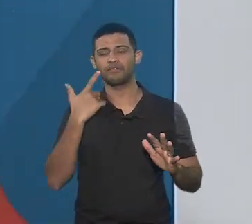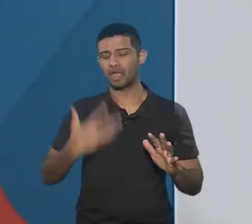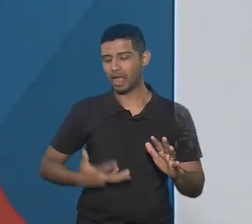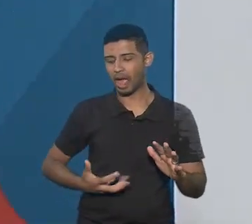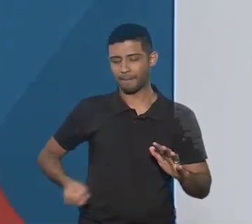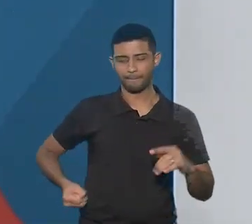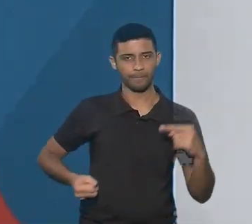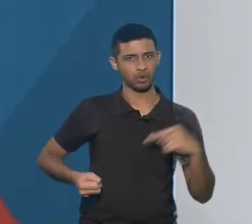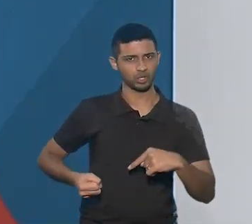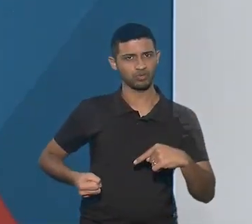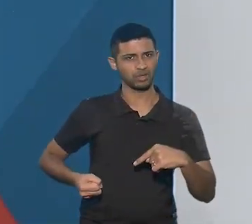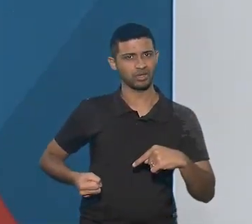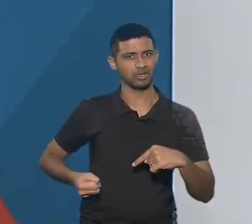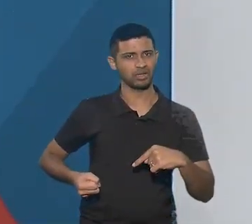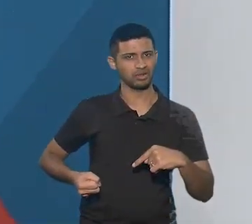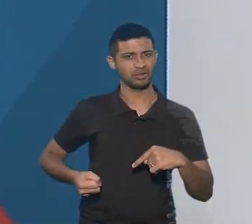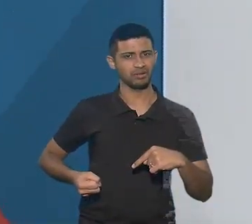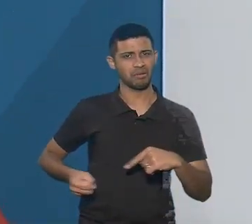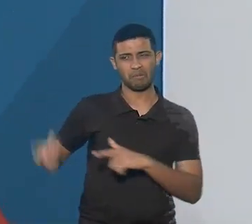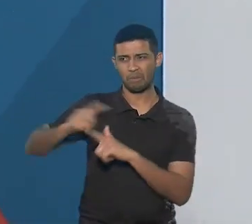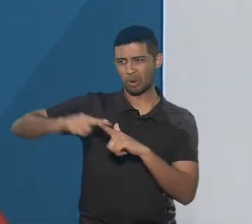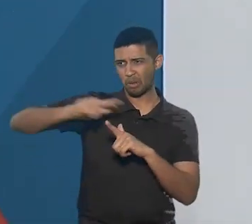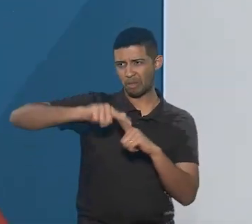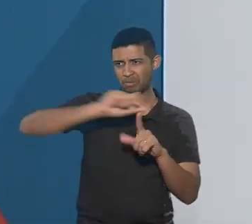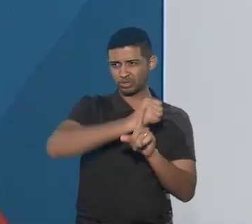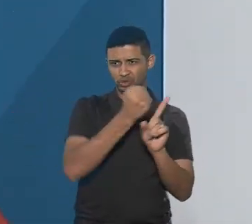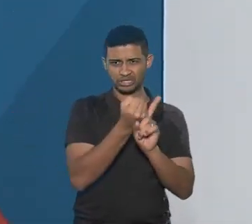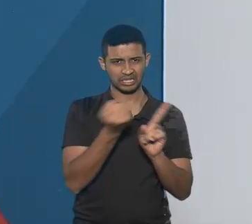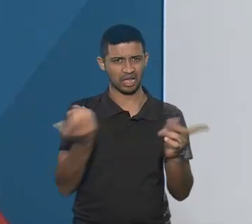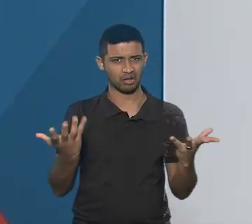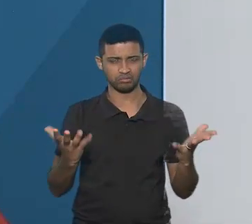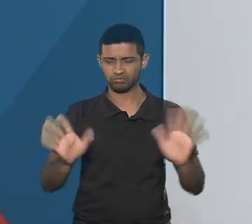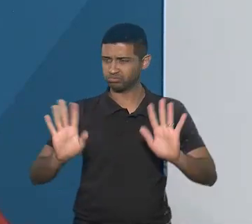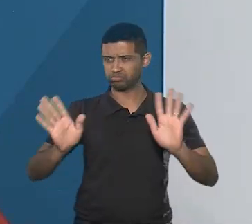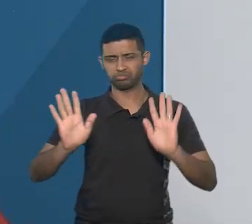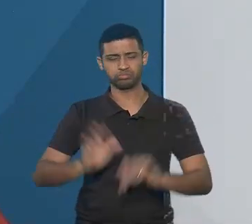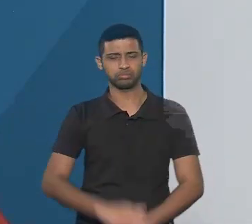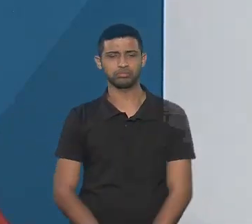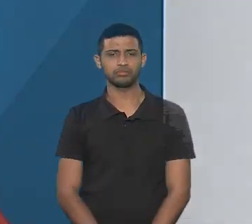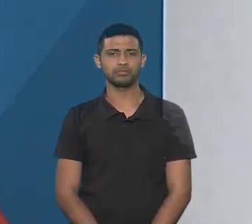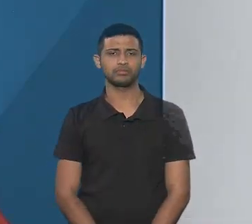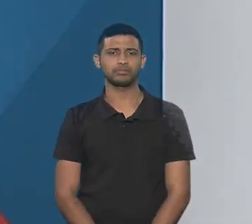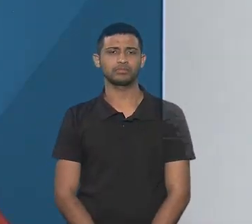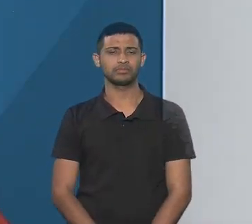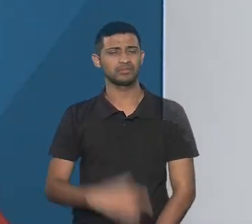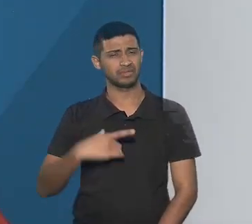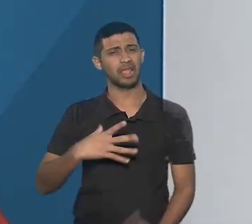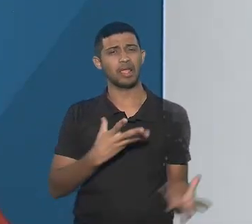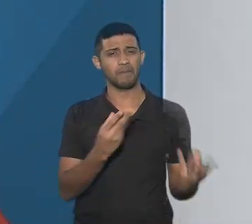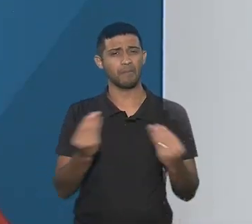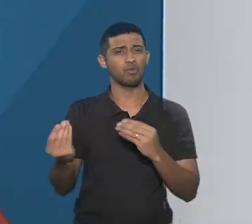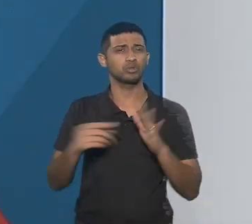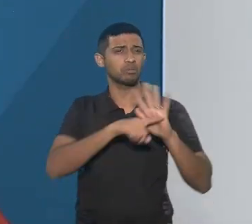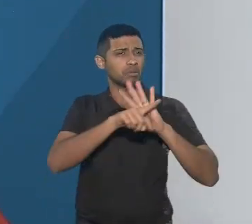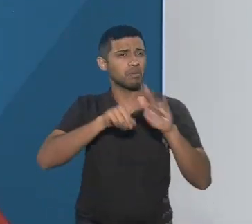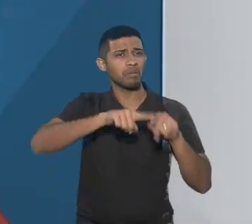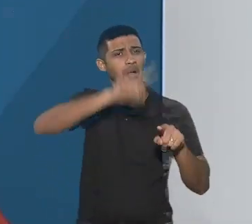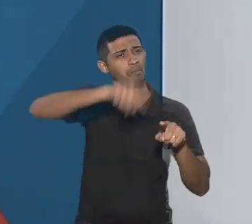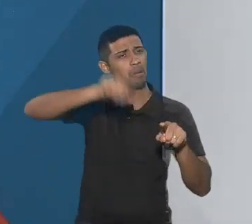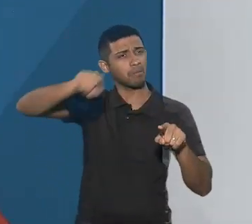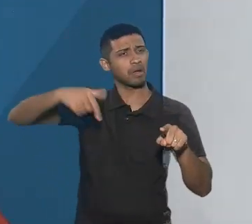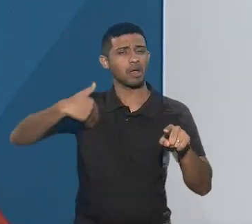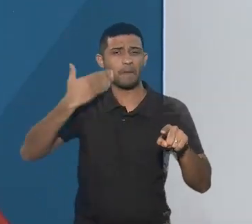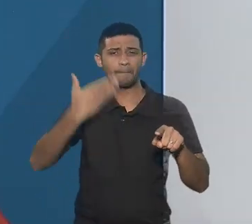ele não pode ser usado para resolver mazelas sociais, tá? Muitas estatísticas,